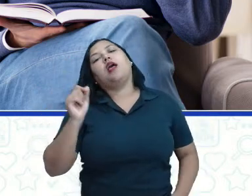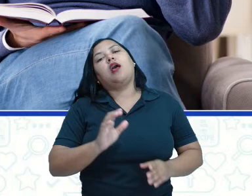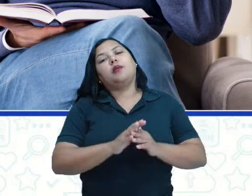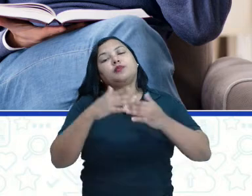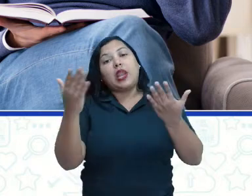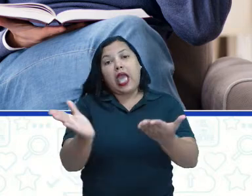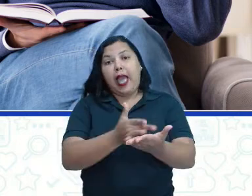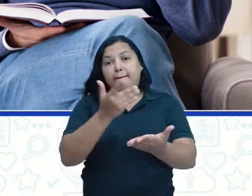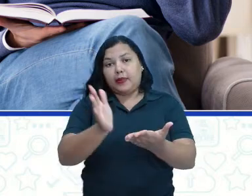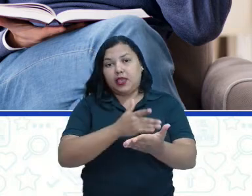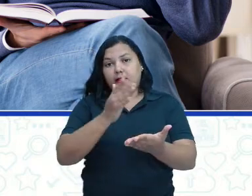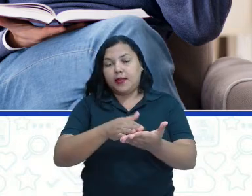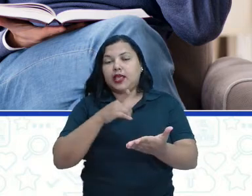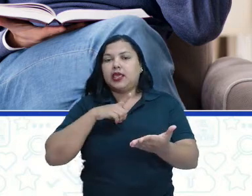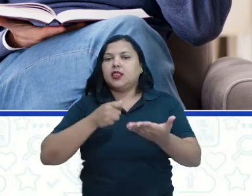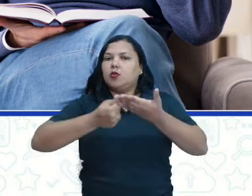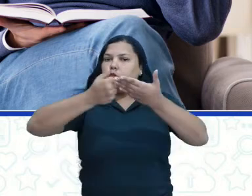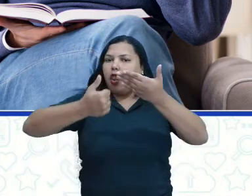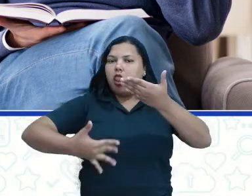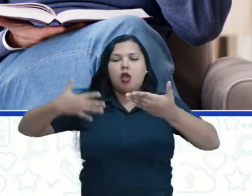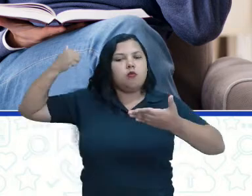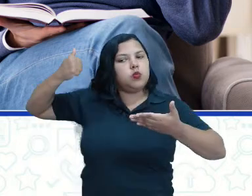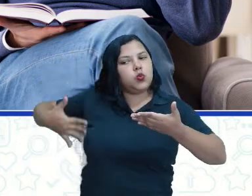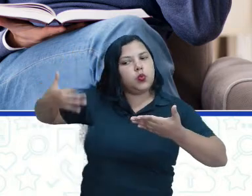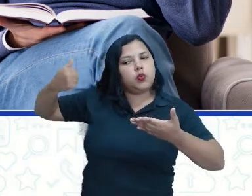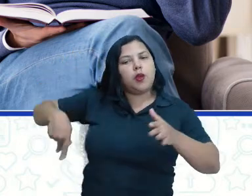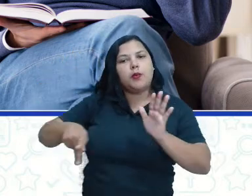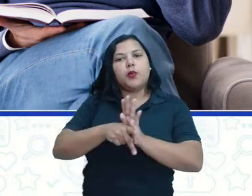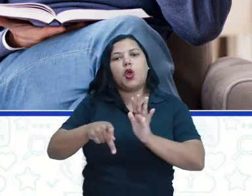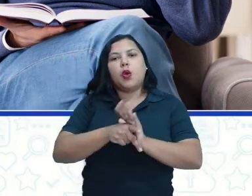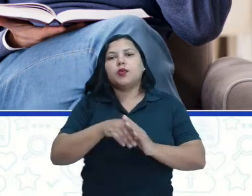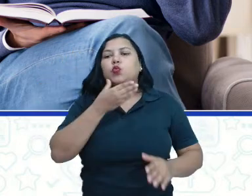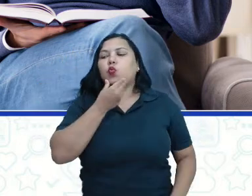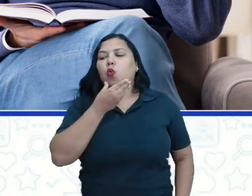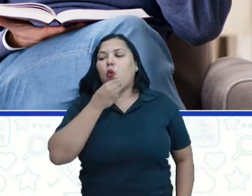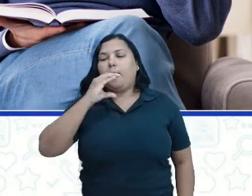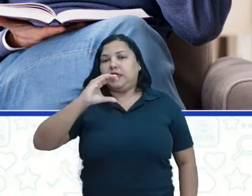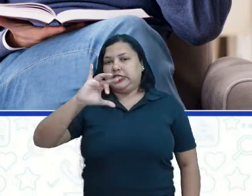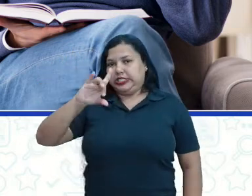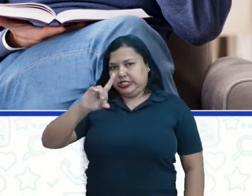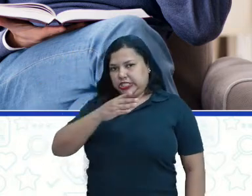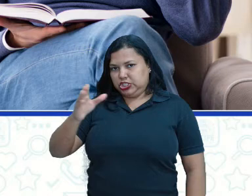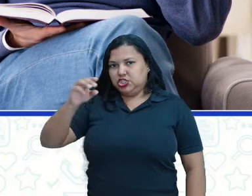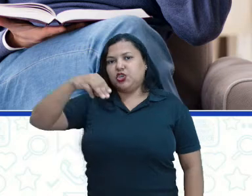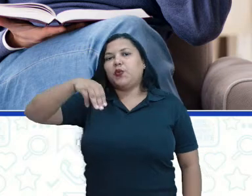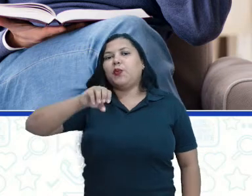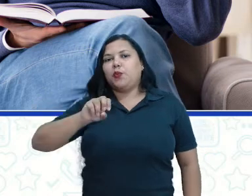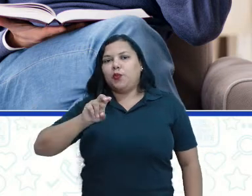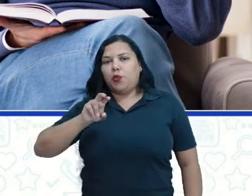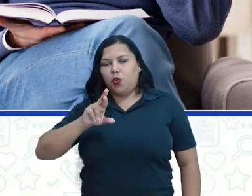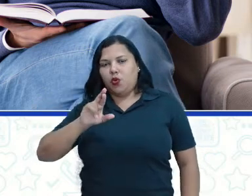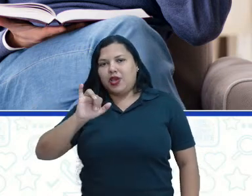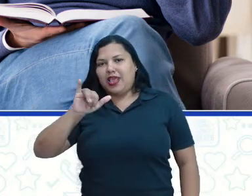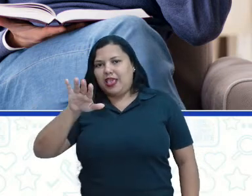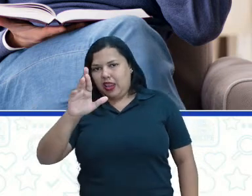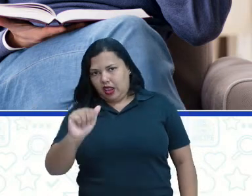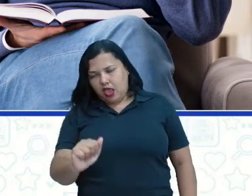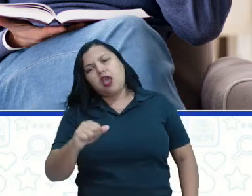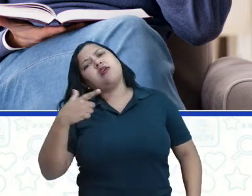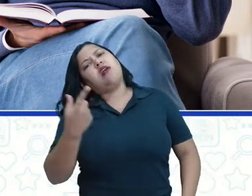Bíblia com a audiodescrição da voz de Cid Moreira, né? Que é a Bíblia em áudio. Que tanto o